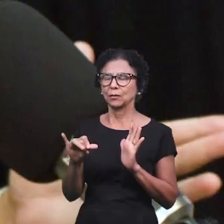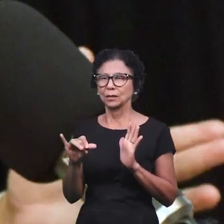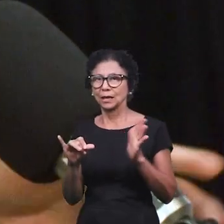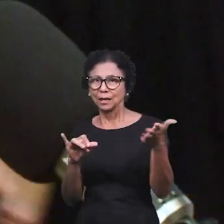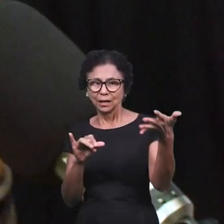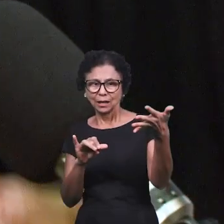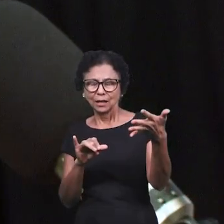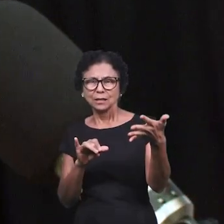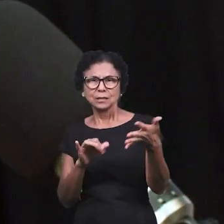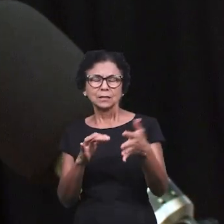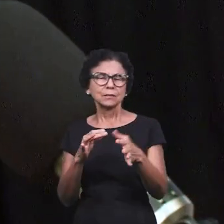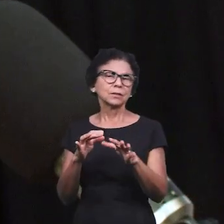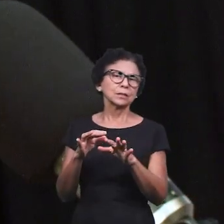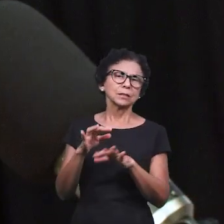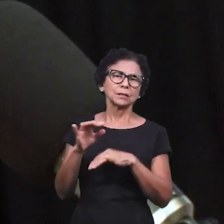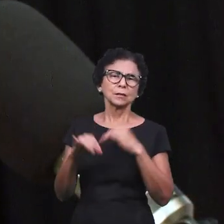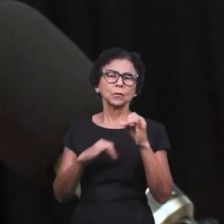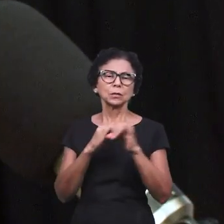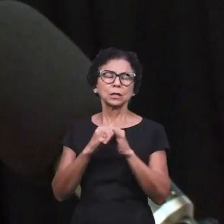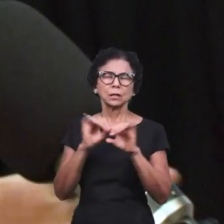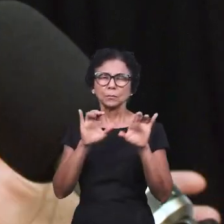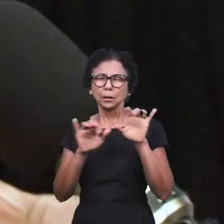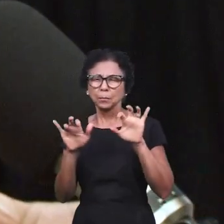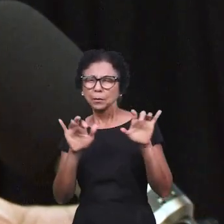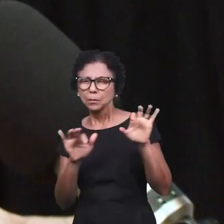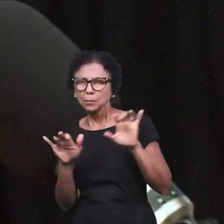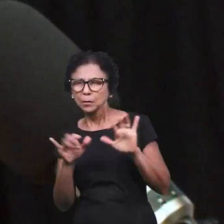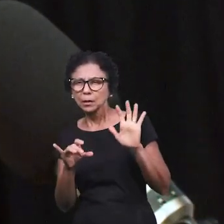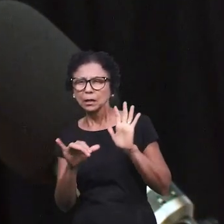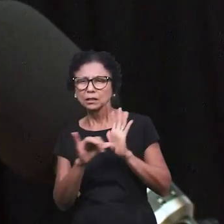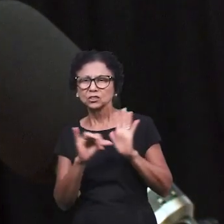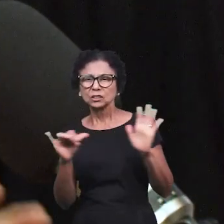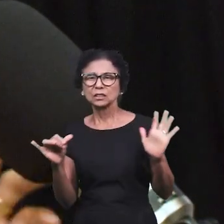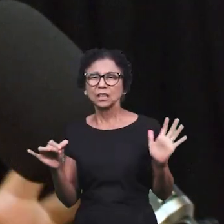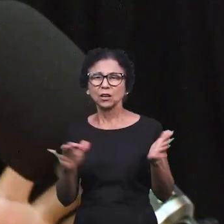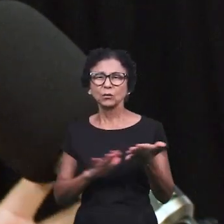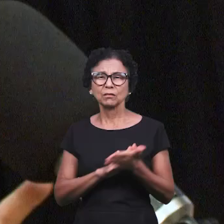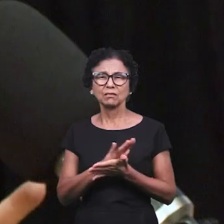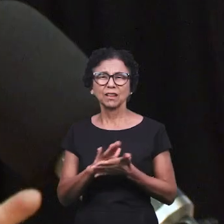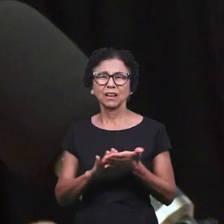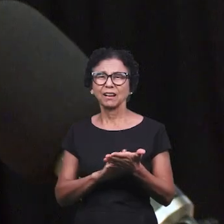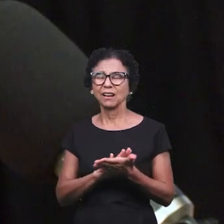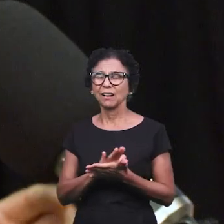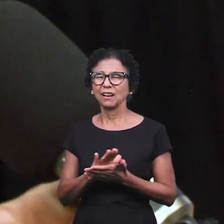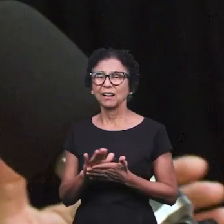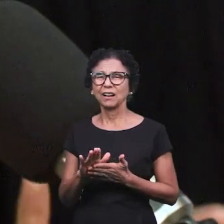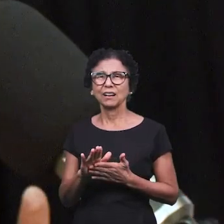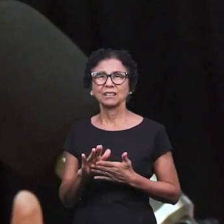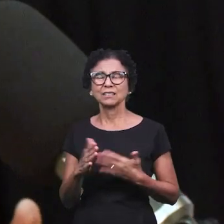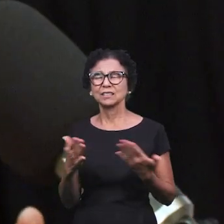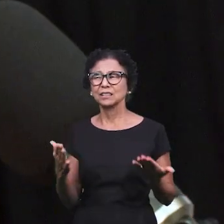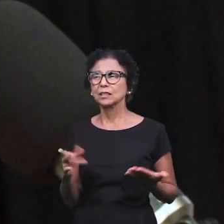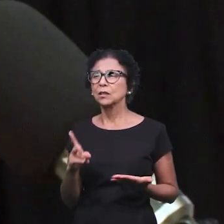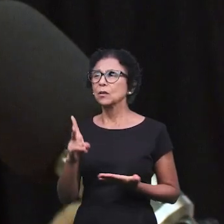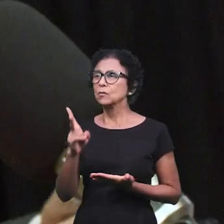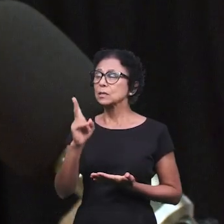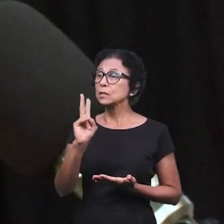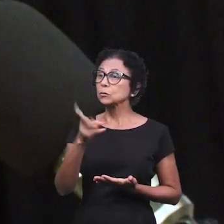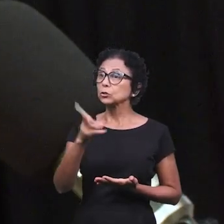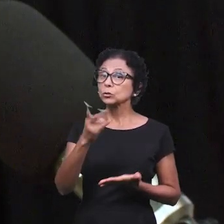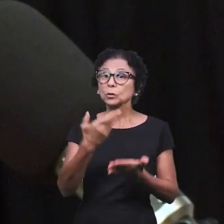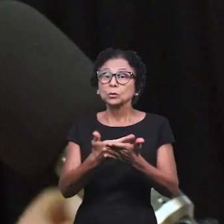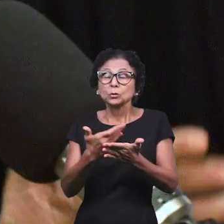edital publicado para a gente se manter no ritmo, né? E como é que foi passar por esse ano, né, sem concursos, sem perspectivas, mas se